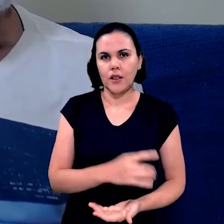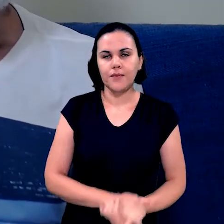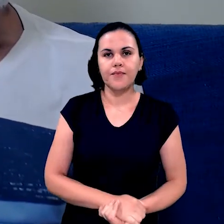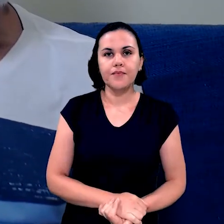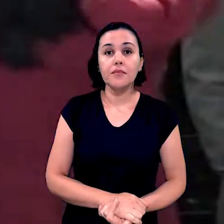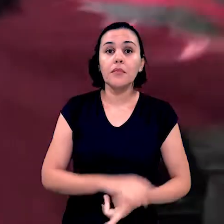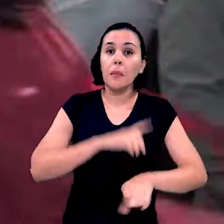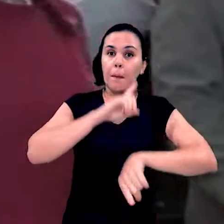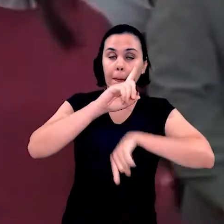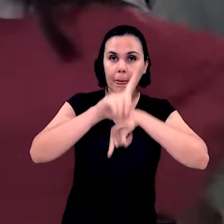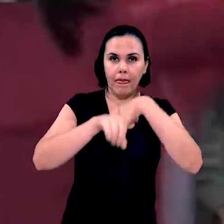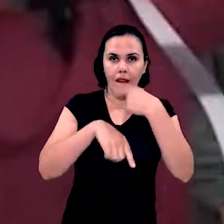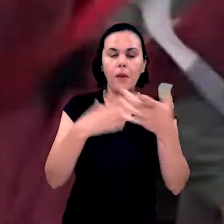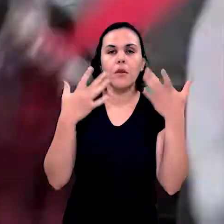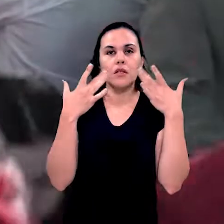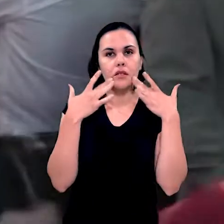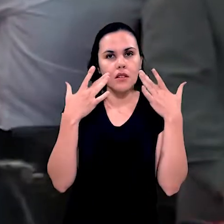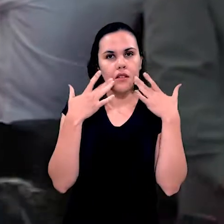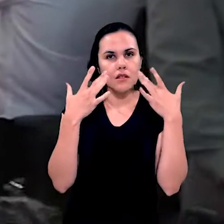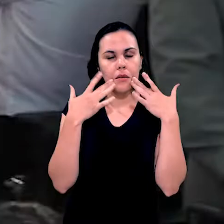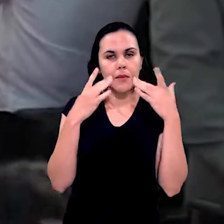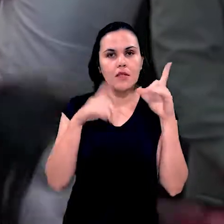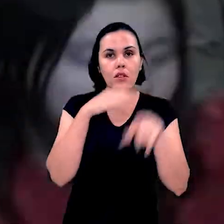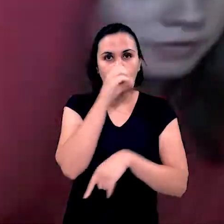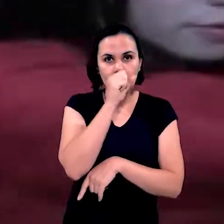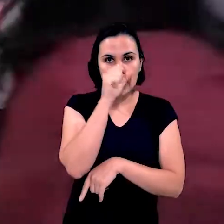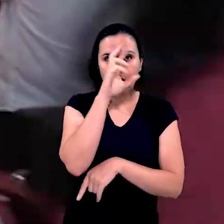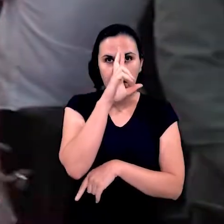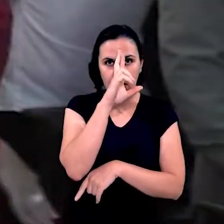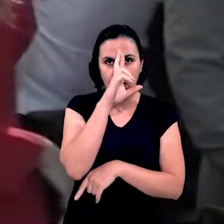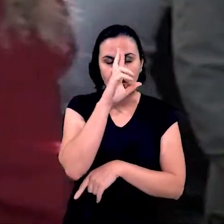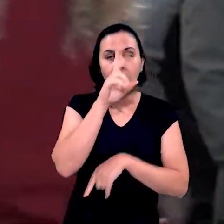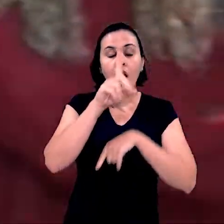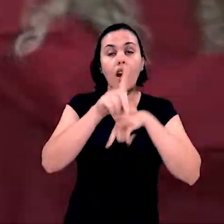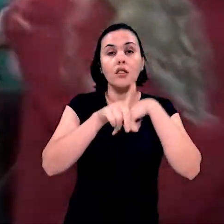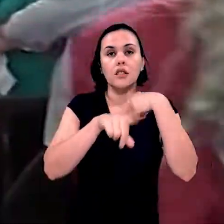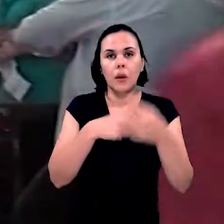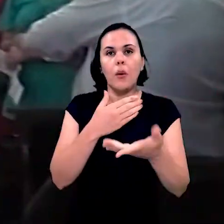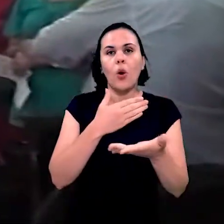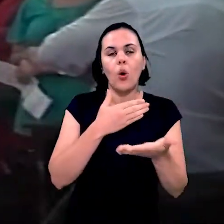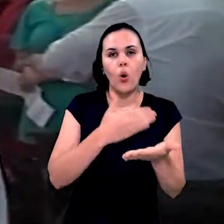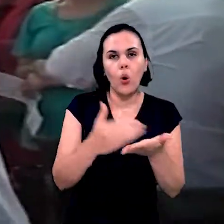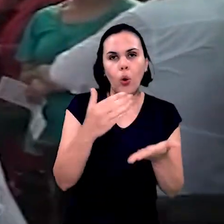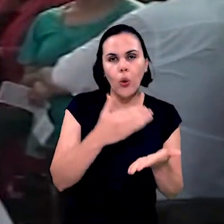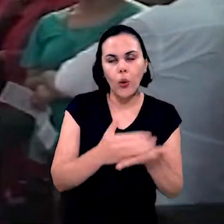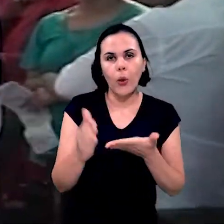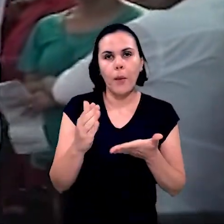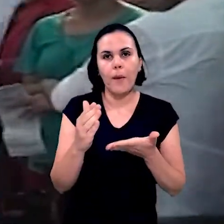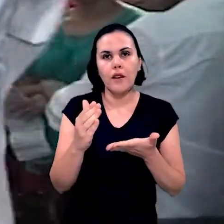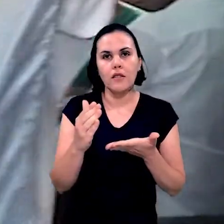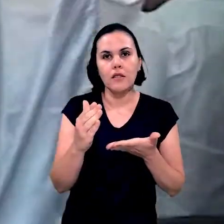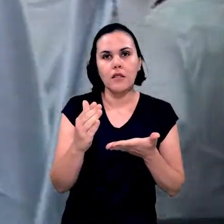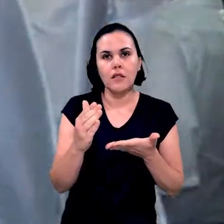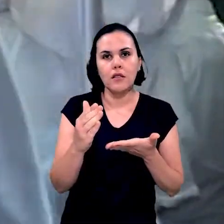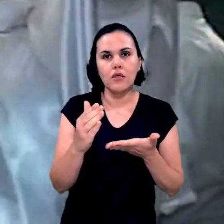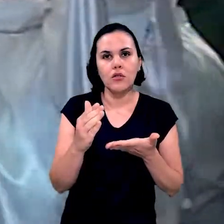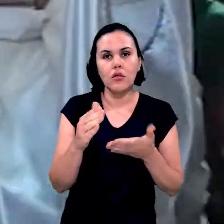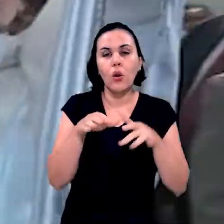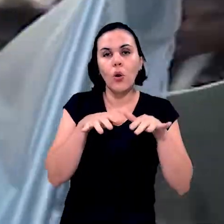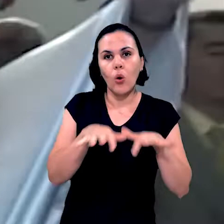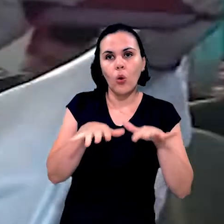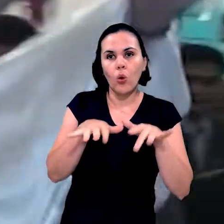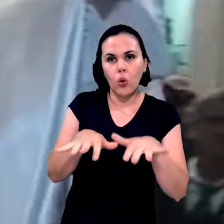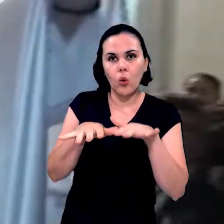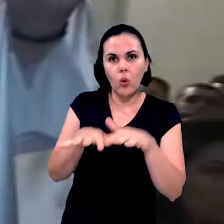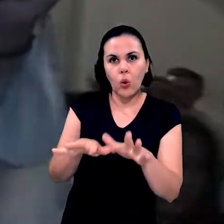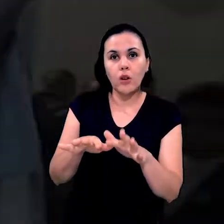indescritível, eu acho. Depois dessa apresentação no sábado ao meio-dia, aí começa-se